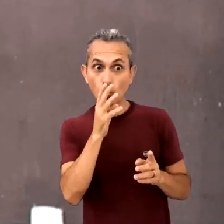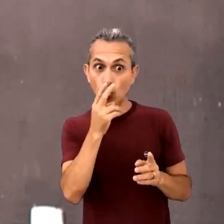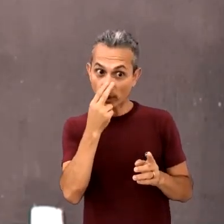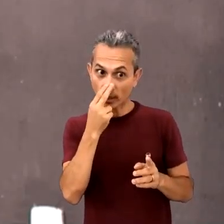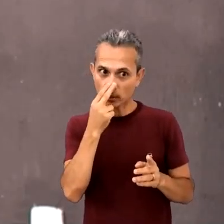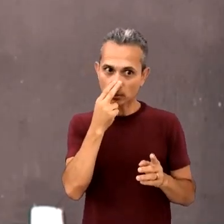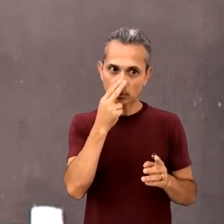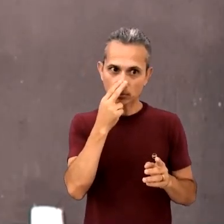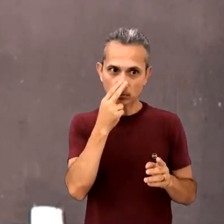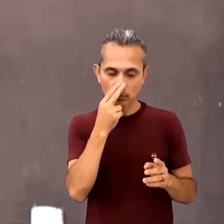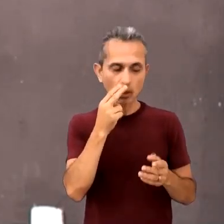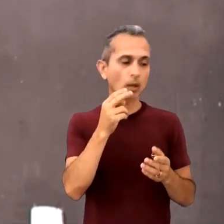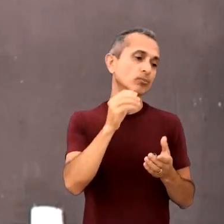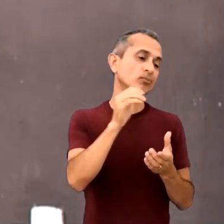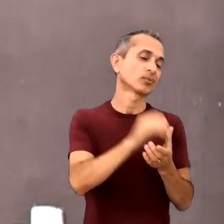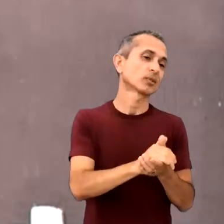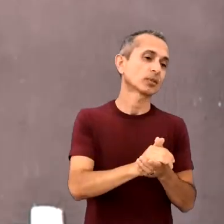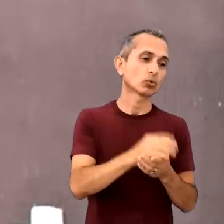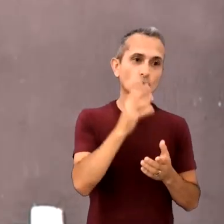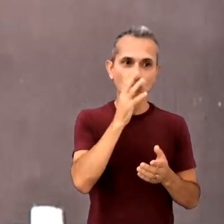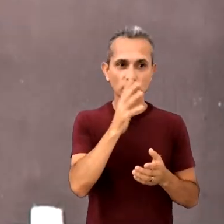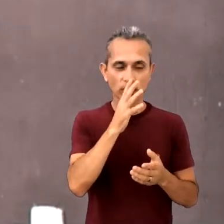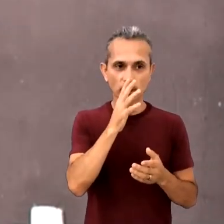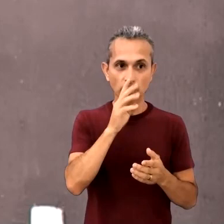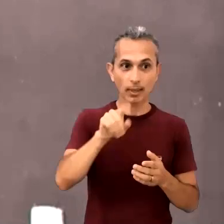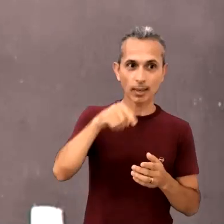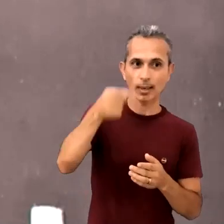puxa o outro para fora da igreja.